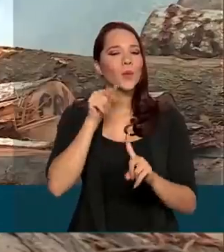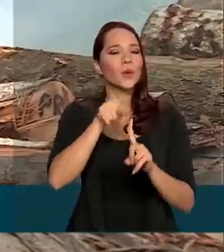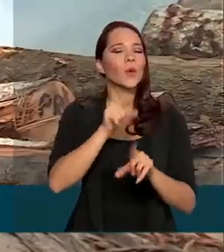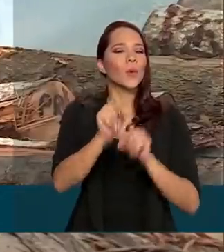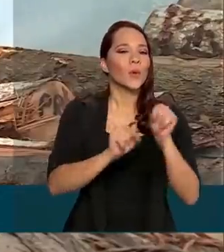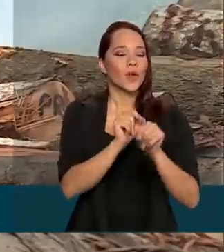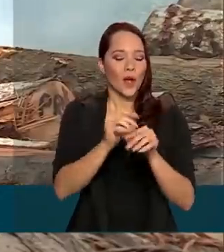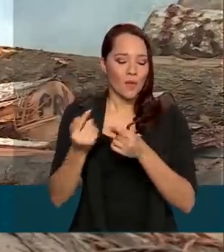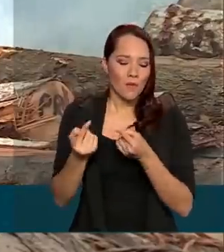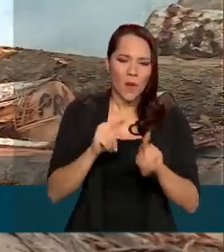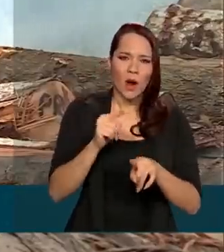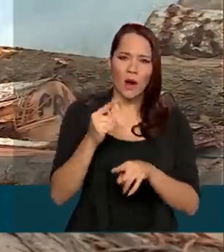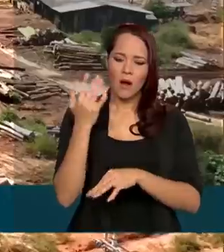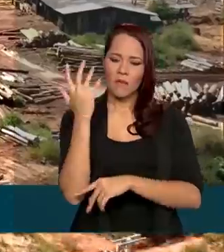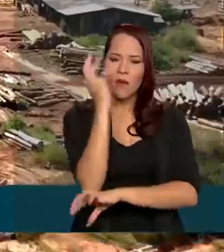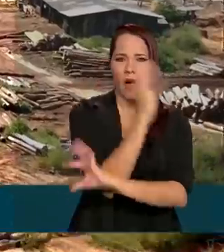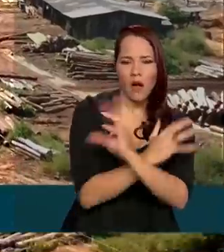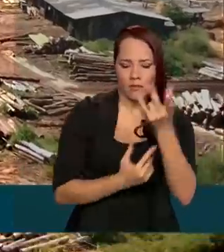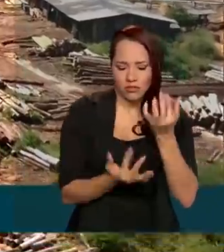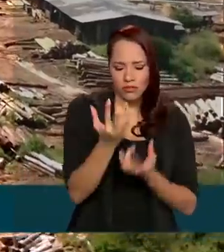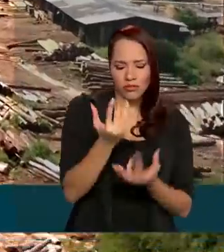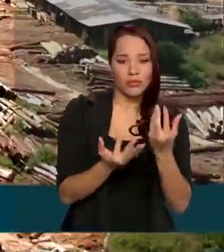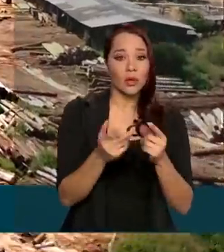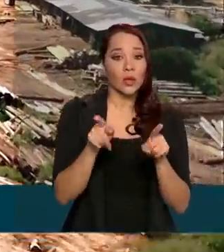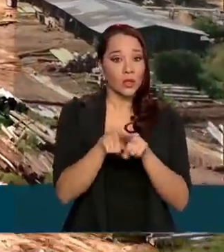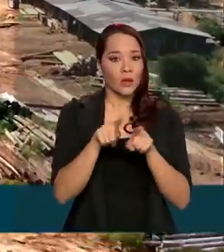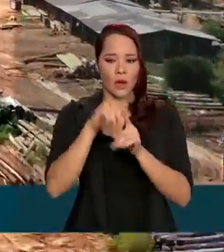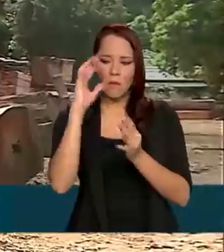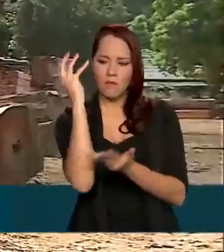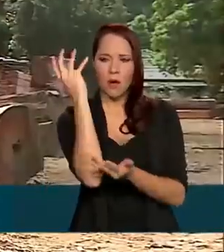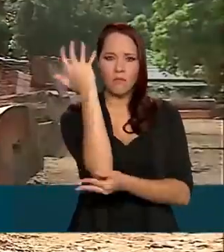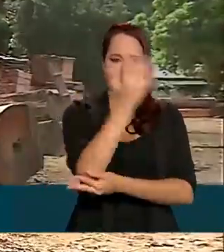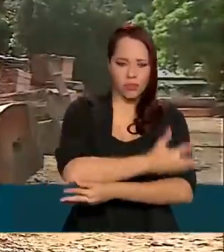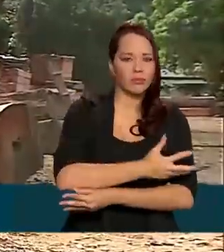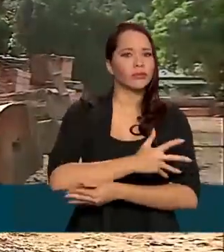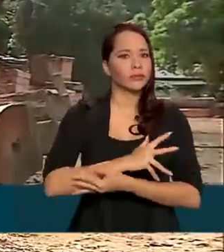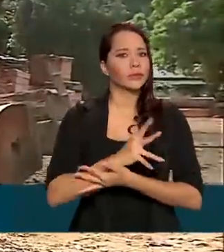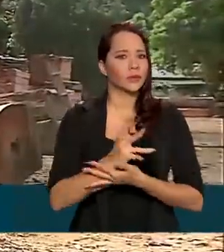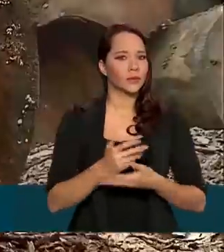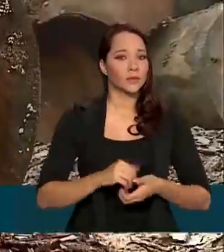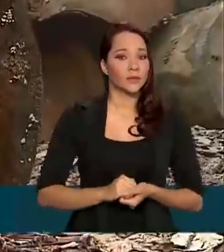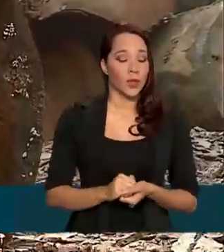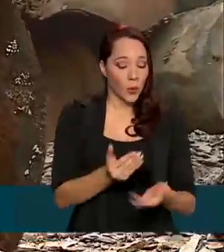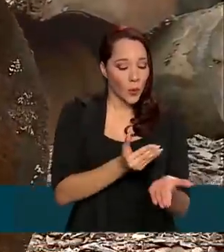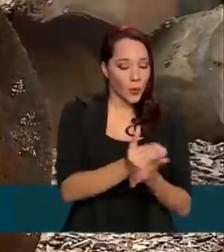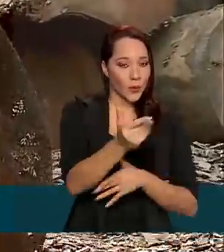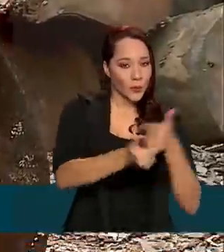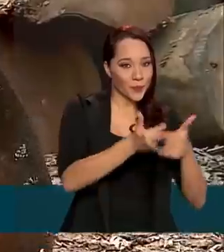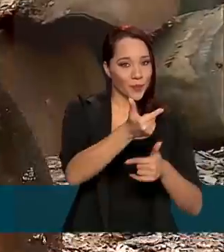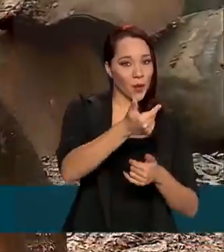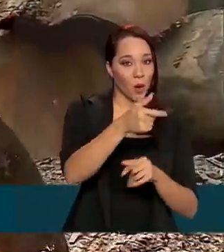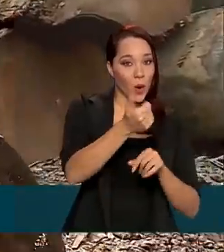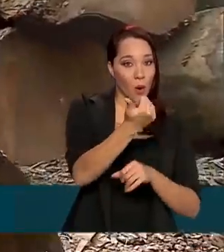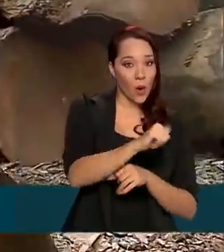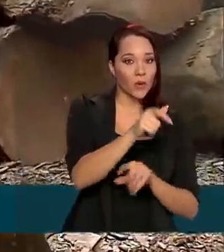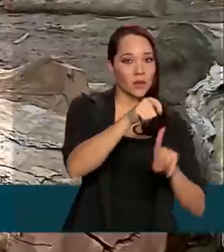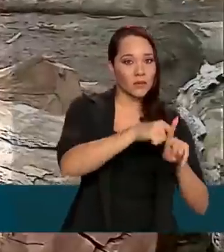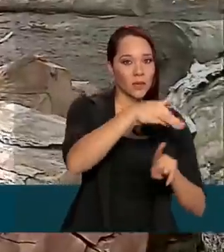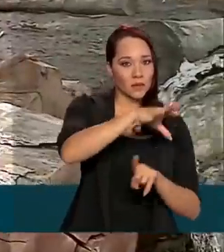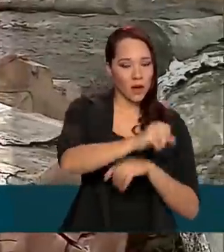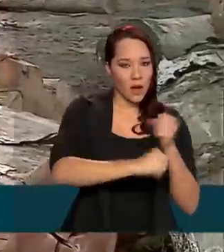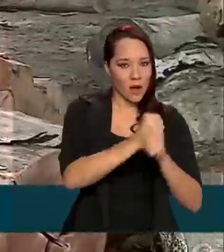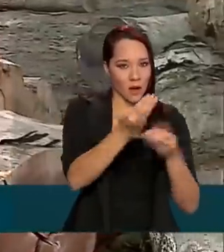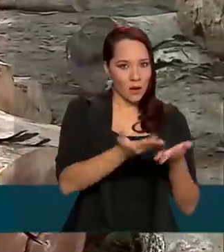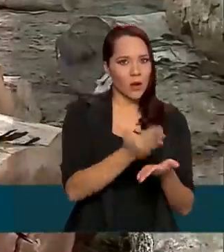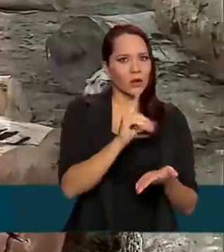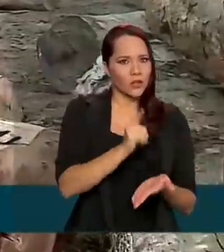o combate a incêndios e ao desmatamento ilegal. Desde que a operação começou em 11 de maio deste ano, já